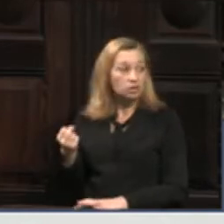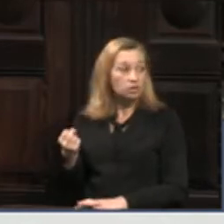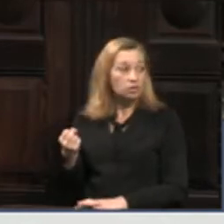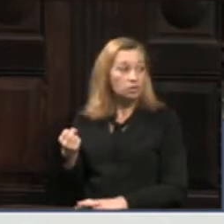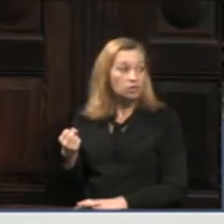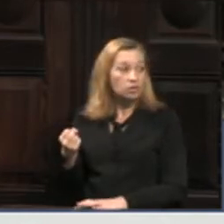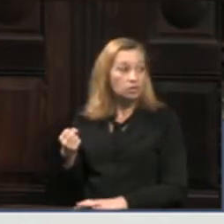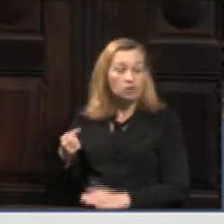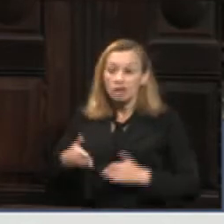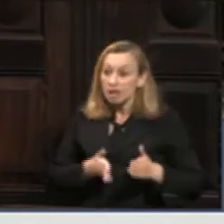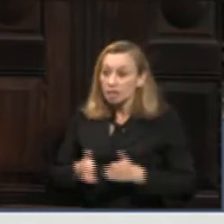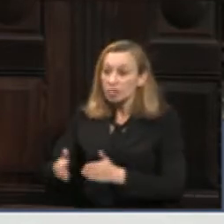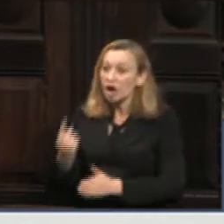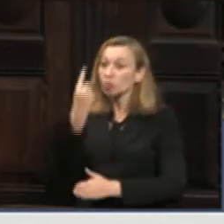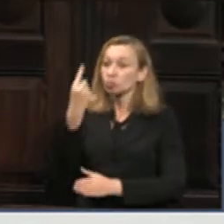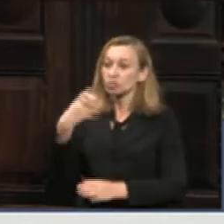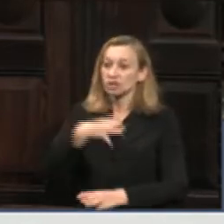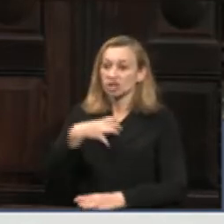caminhar num sentido,